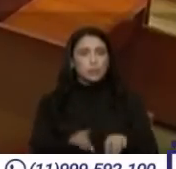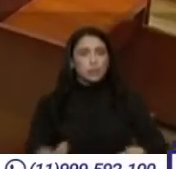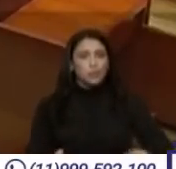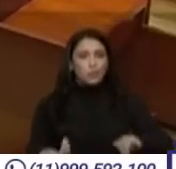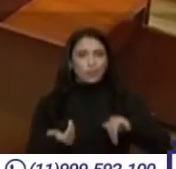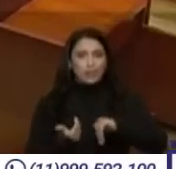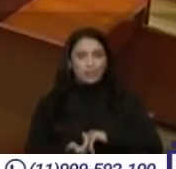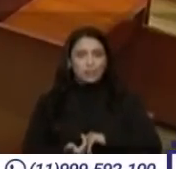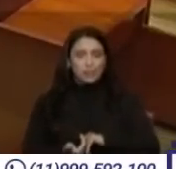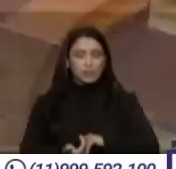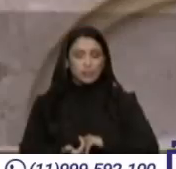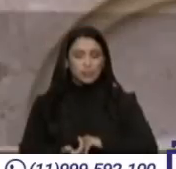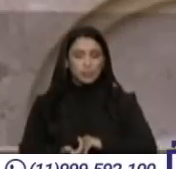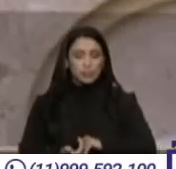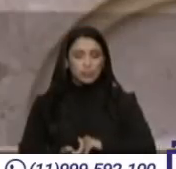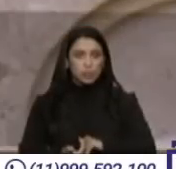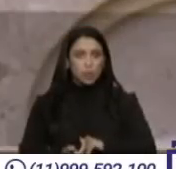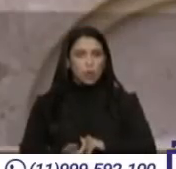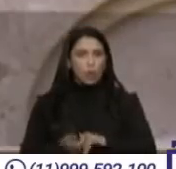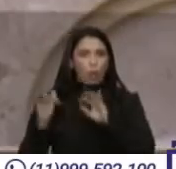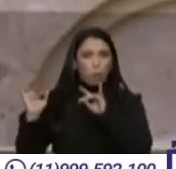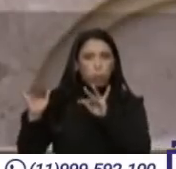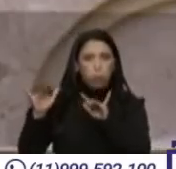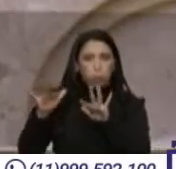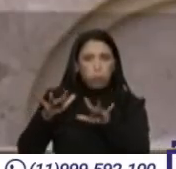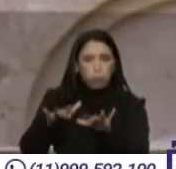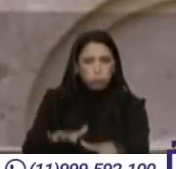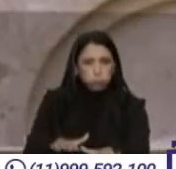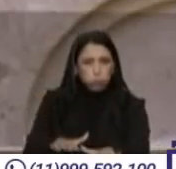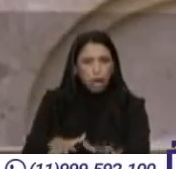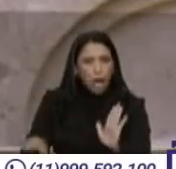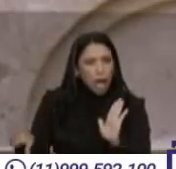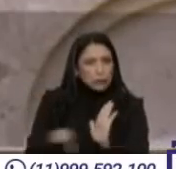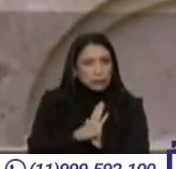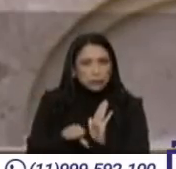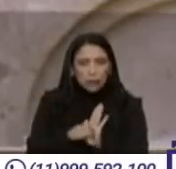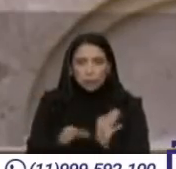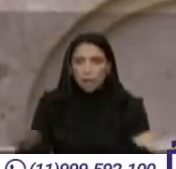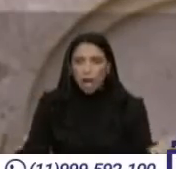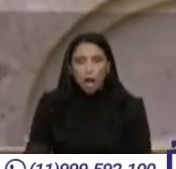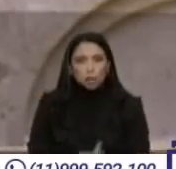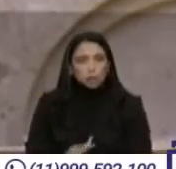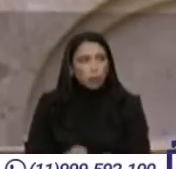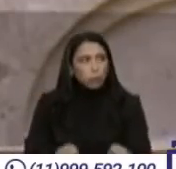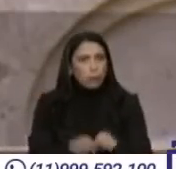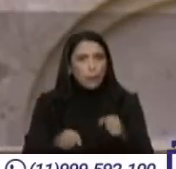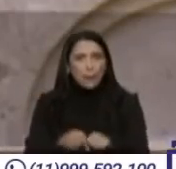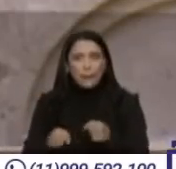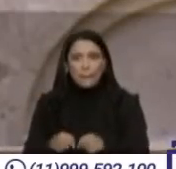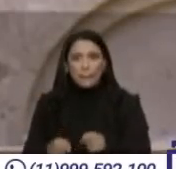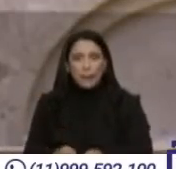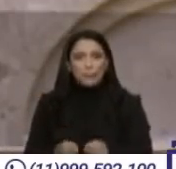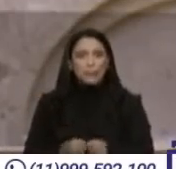Nacional. O ataque criminoso e covarde que vilipendiou as instituições da República e